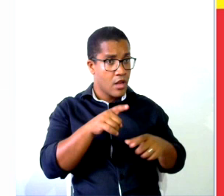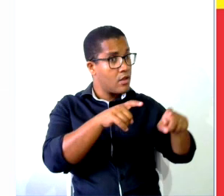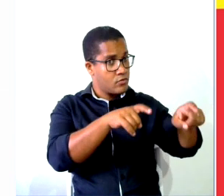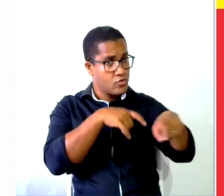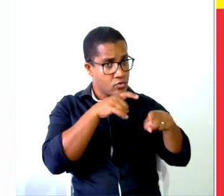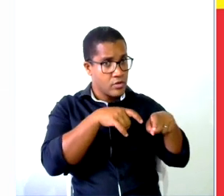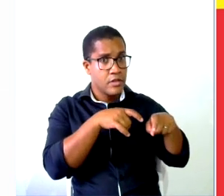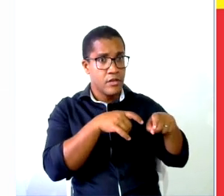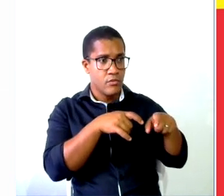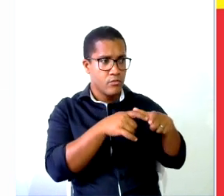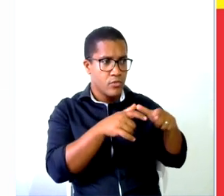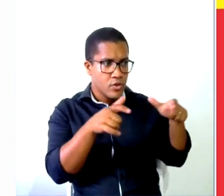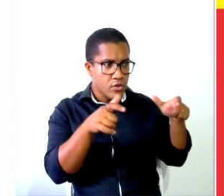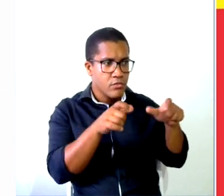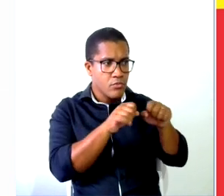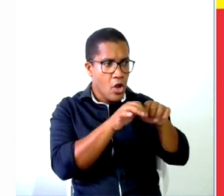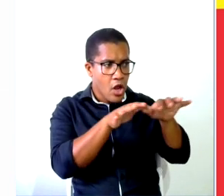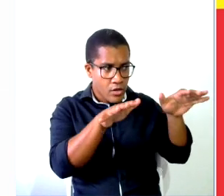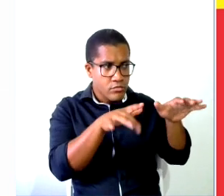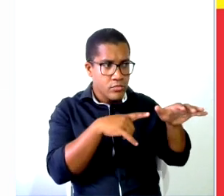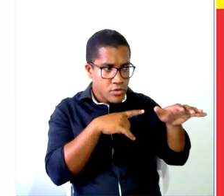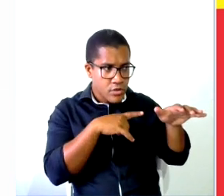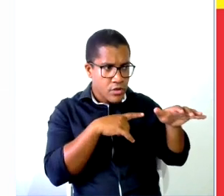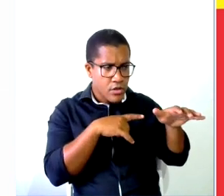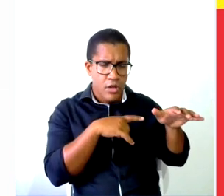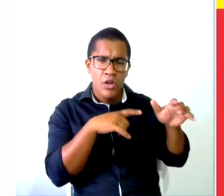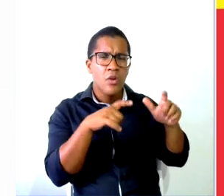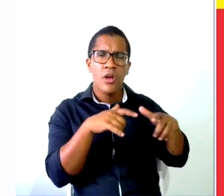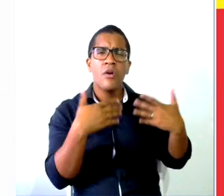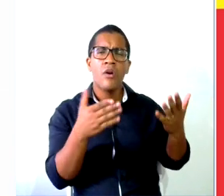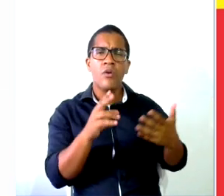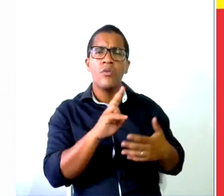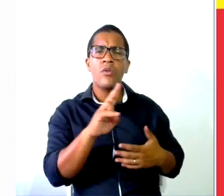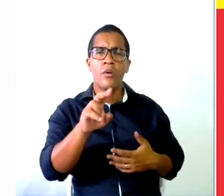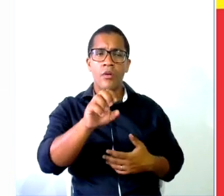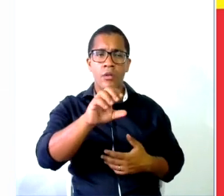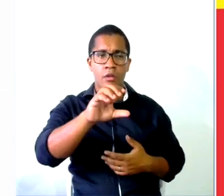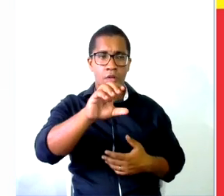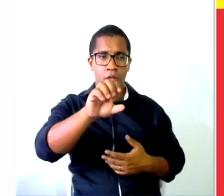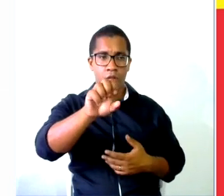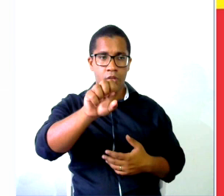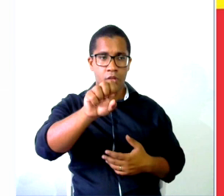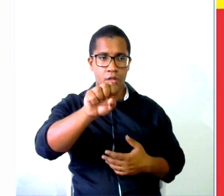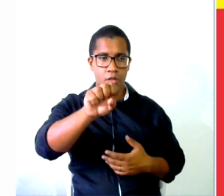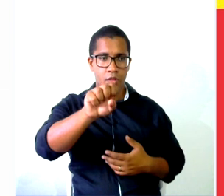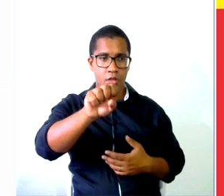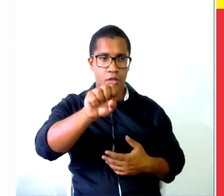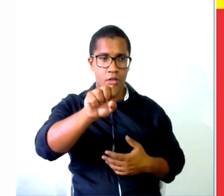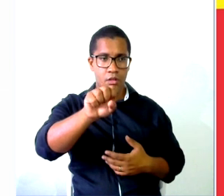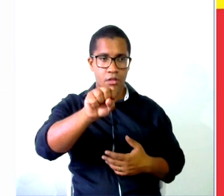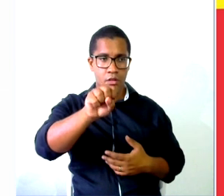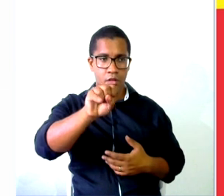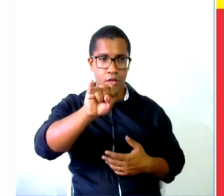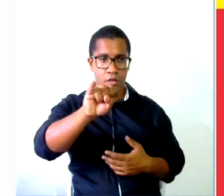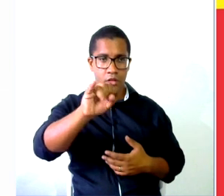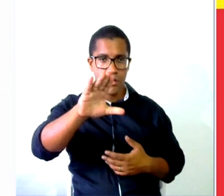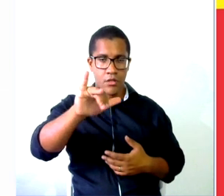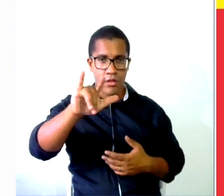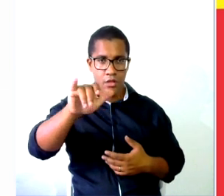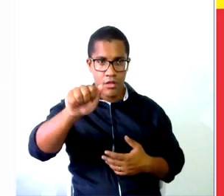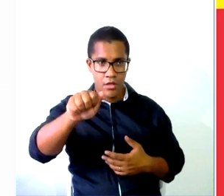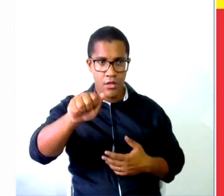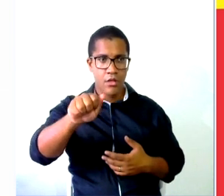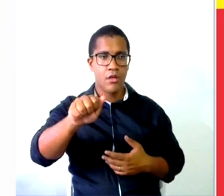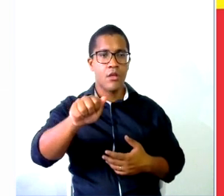agricultura intensiva. Quais são essas regiões? Sicília, Campânia, isso.